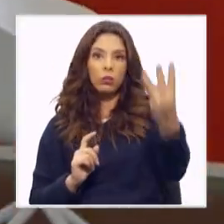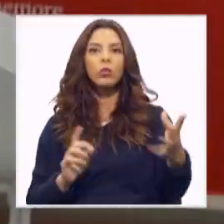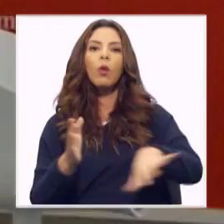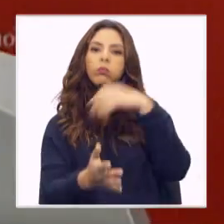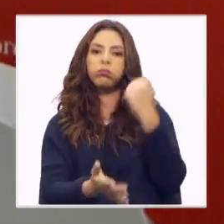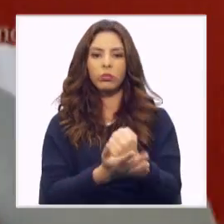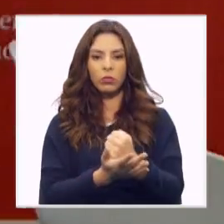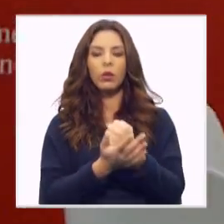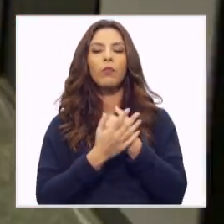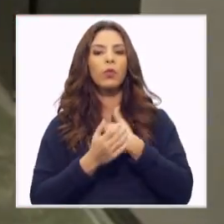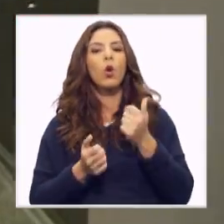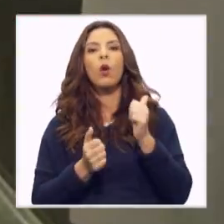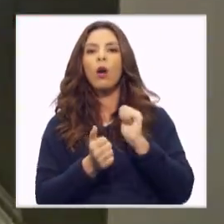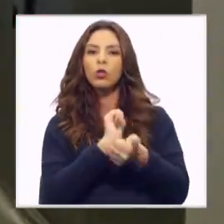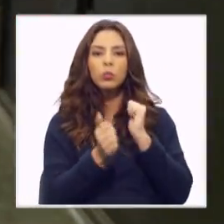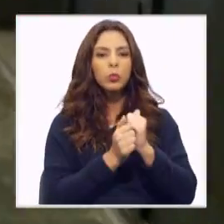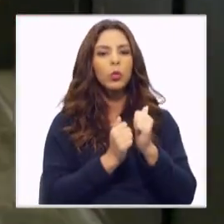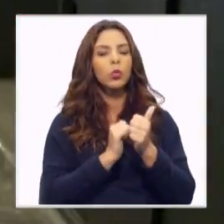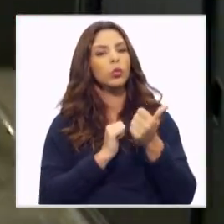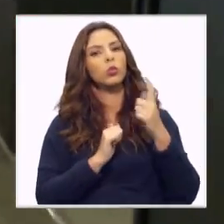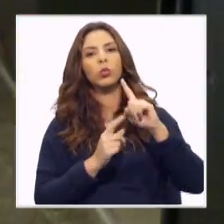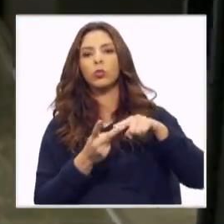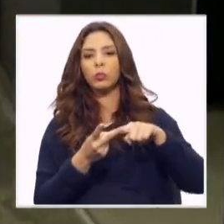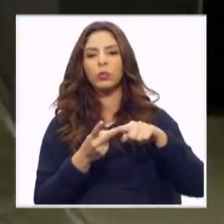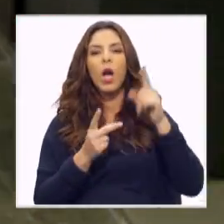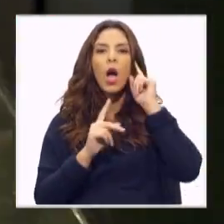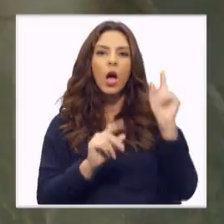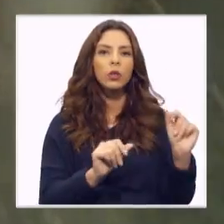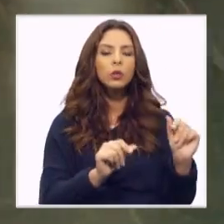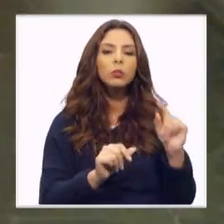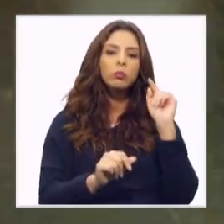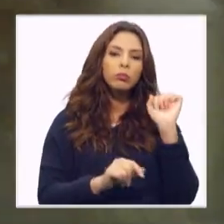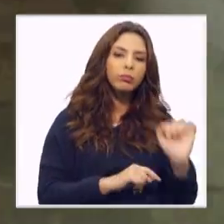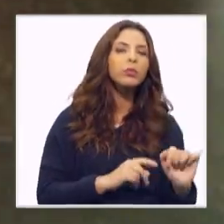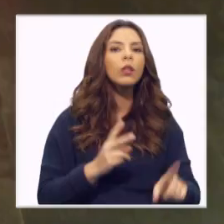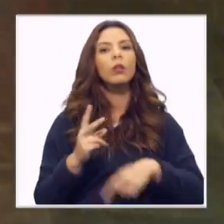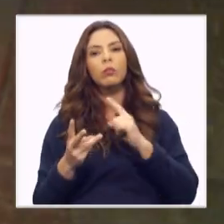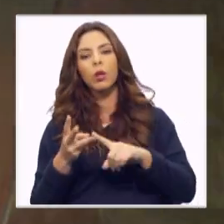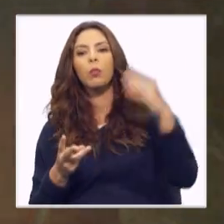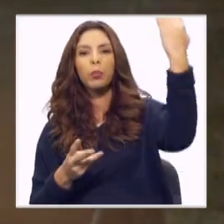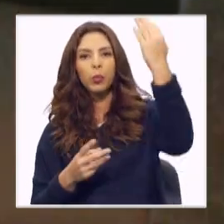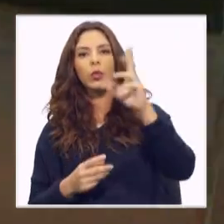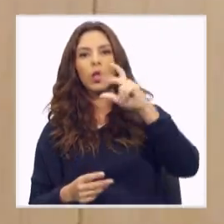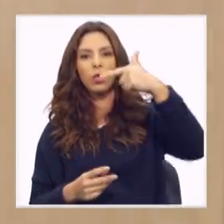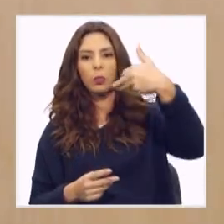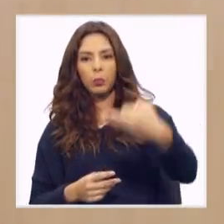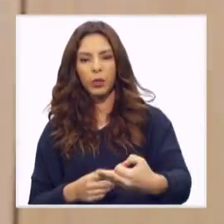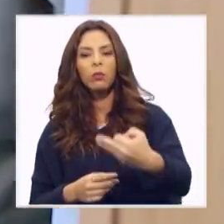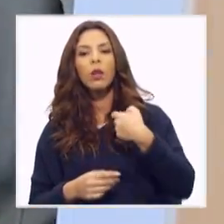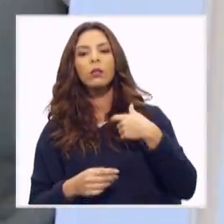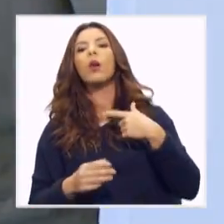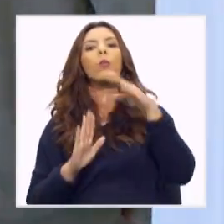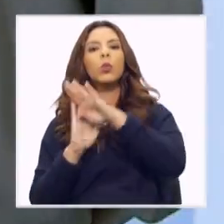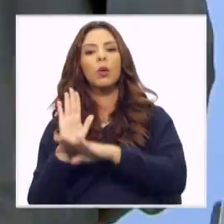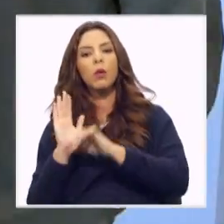Durante o curso fiz relatos de desporto numa rádio local. No segundo ano do curso tive a oportunidade de ir para a Academia RTP no Porto, então produzi um programa